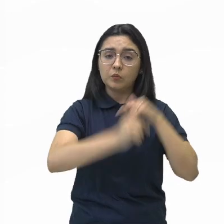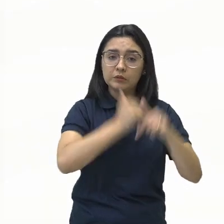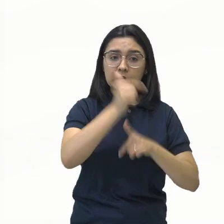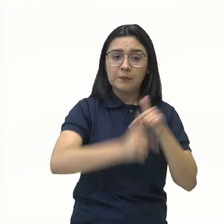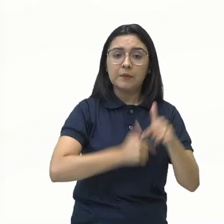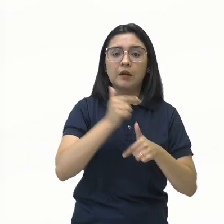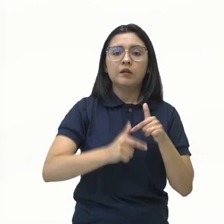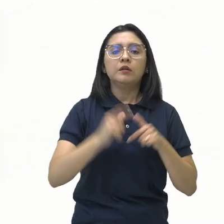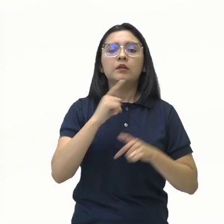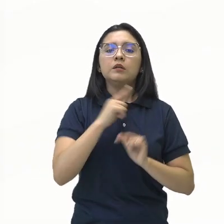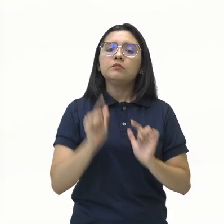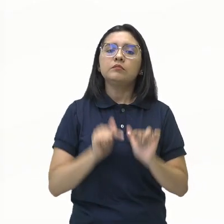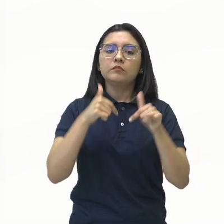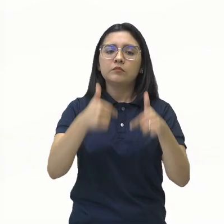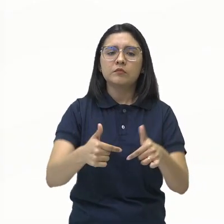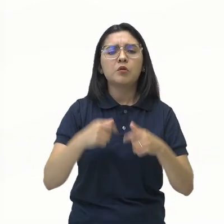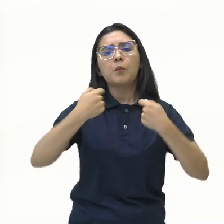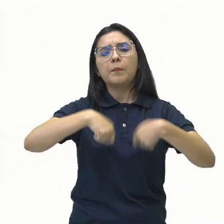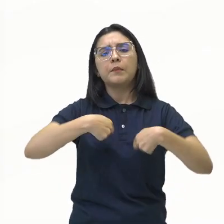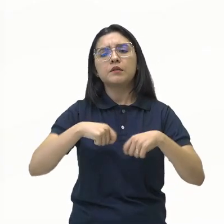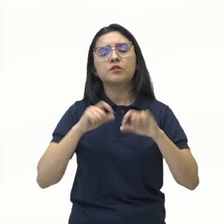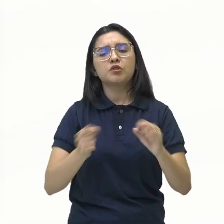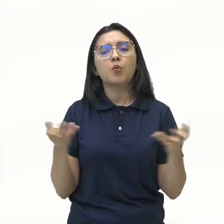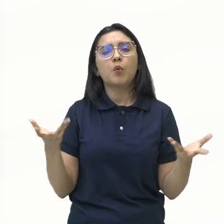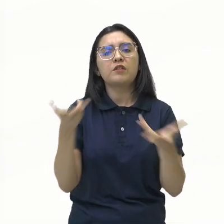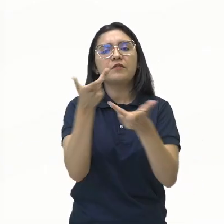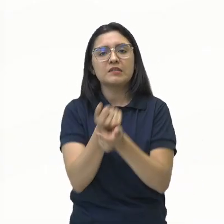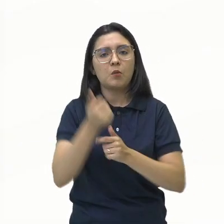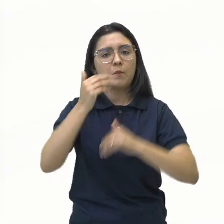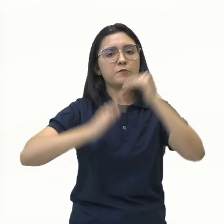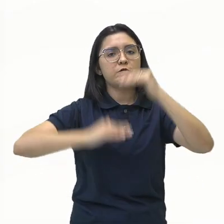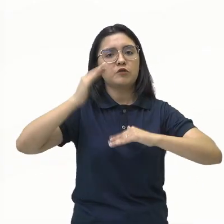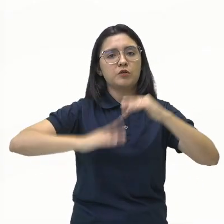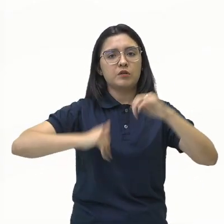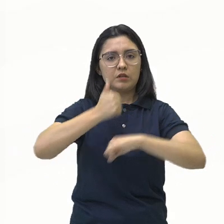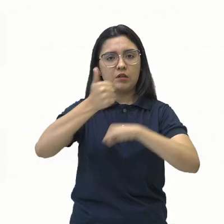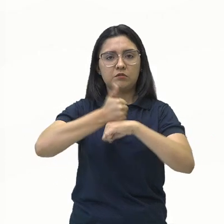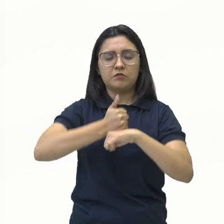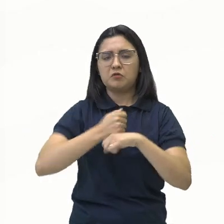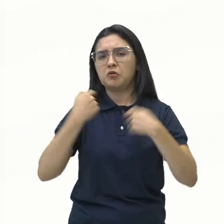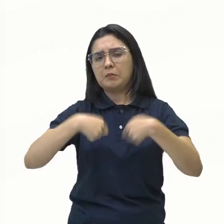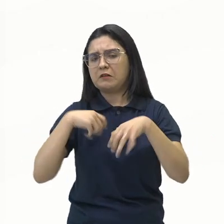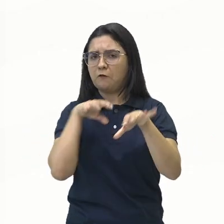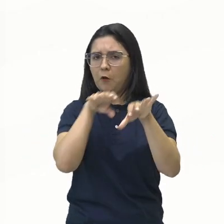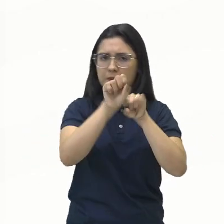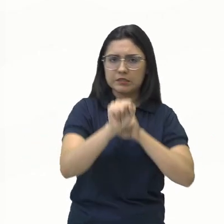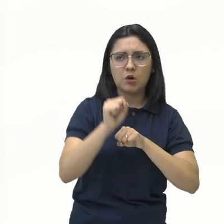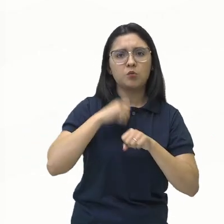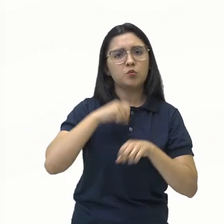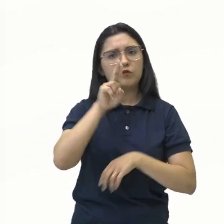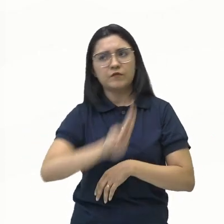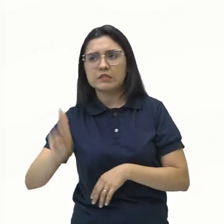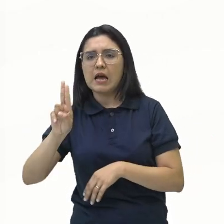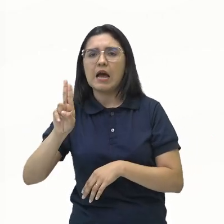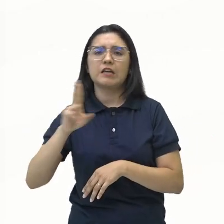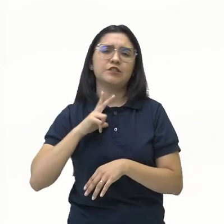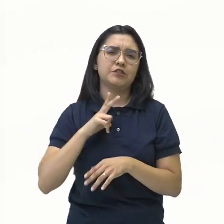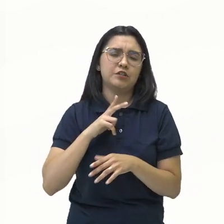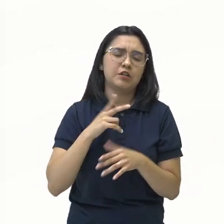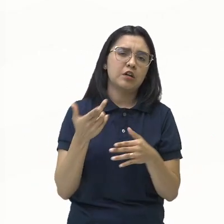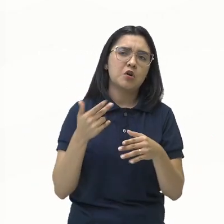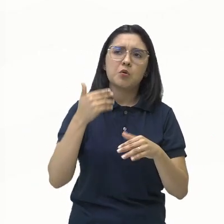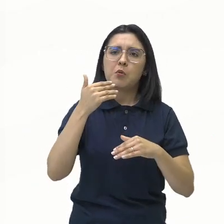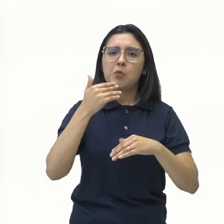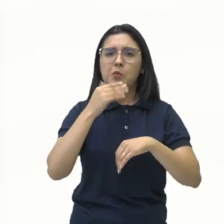trabalho ele é exercido sem a necessidade de qualificação profissional. Ou seja, você não precisa ter curso superior, fazer uma faculdade, ter